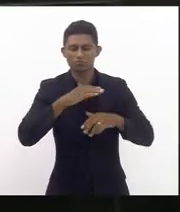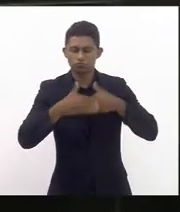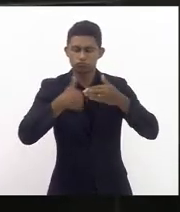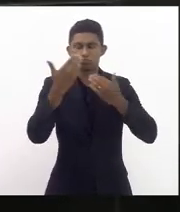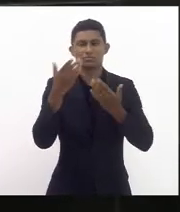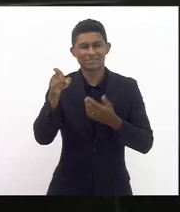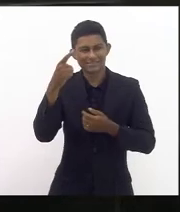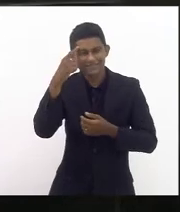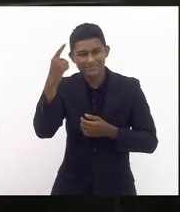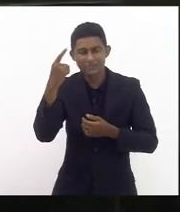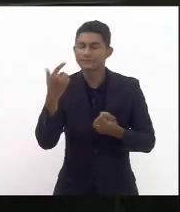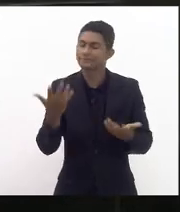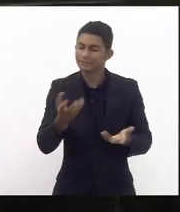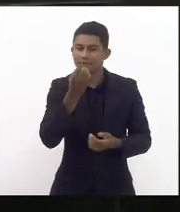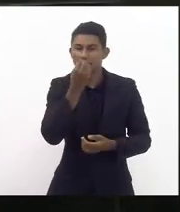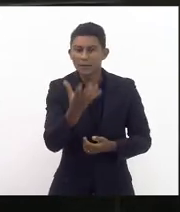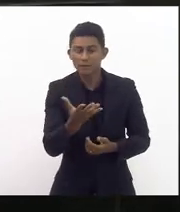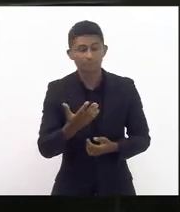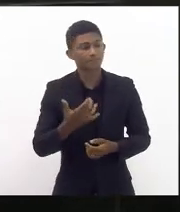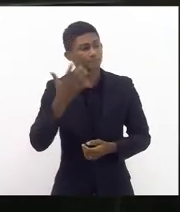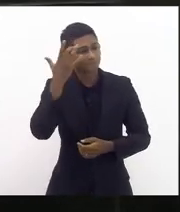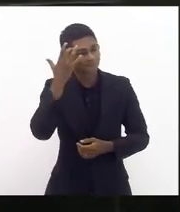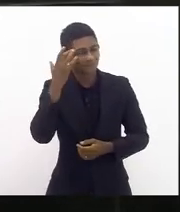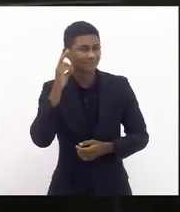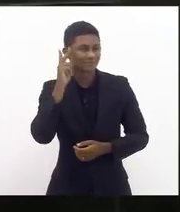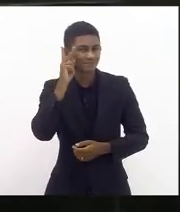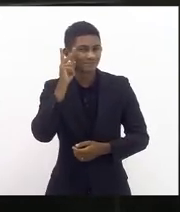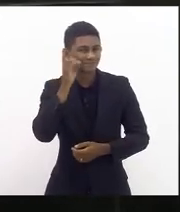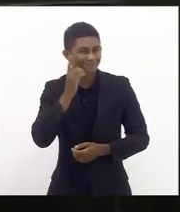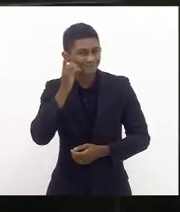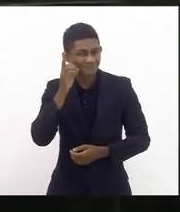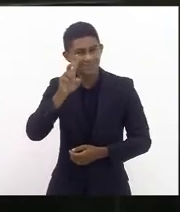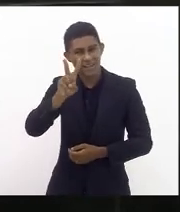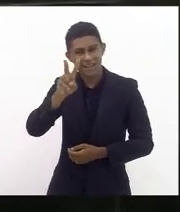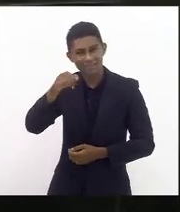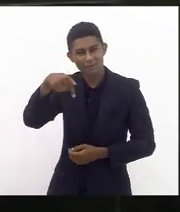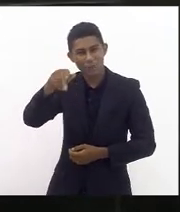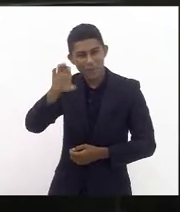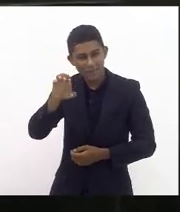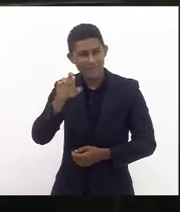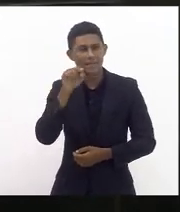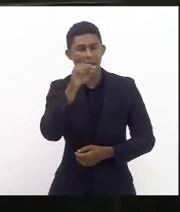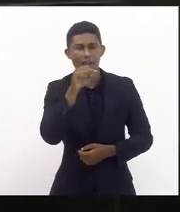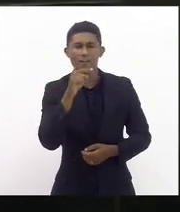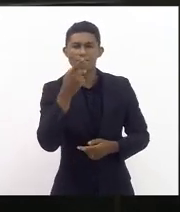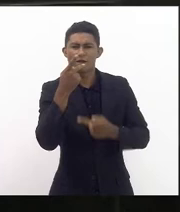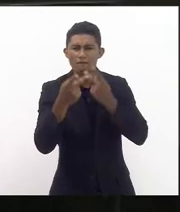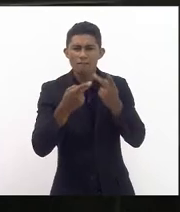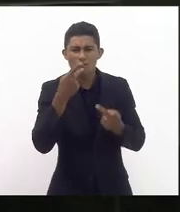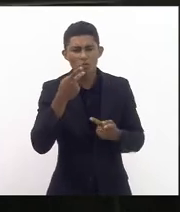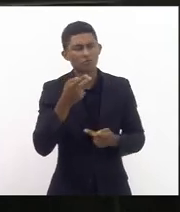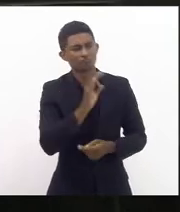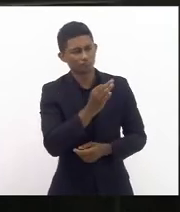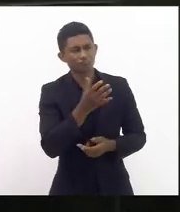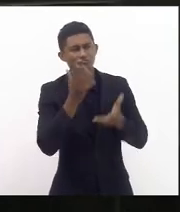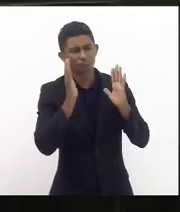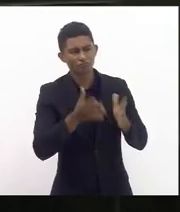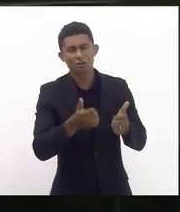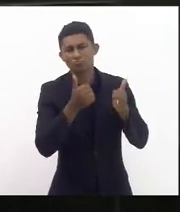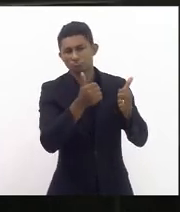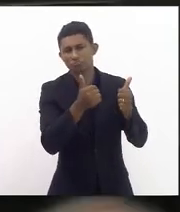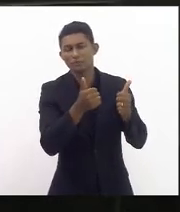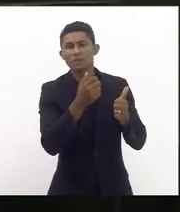que o deputado Valdec Carneiro já introduziu esse tema quando estabeleceu aqui um panorama